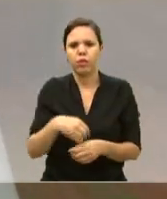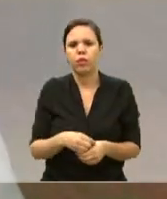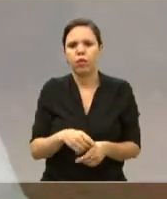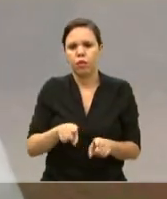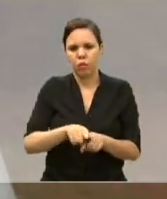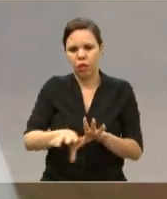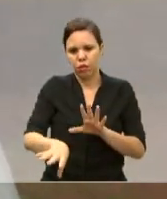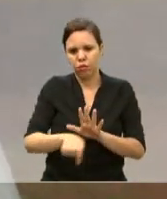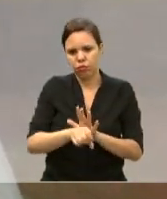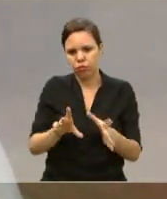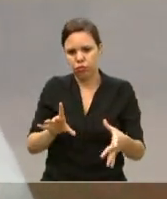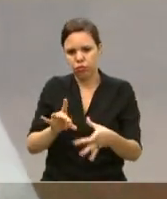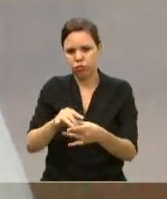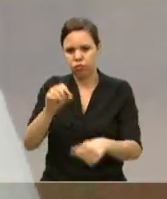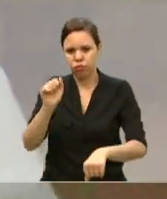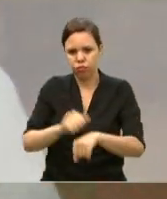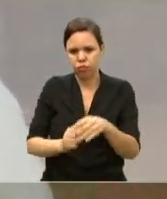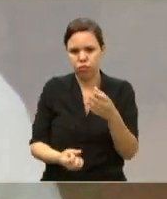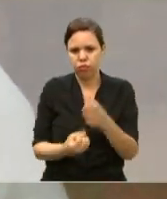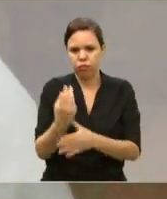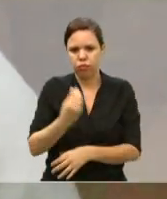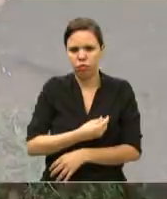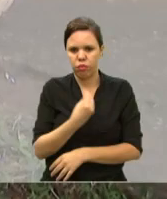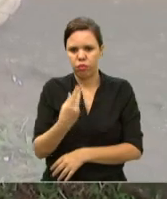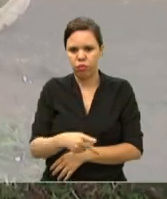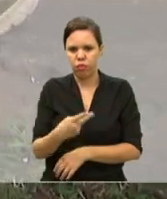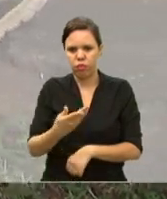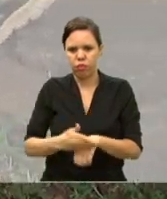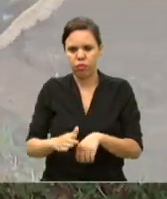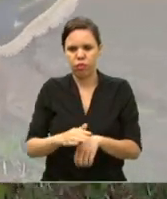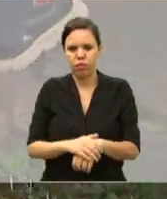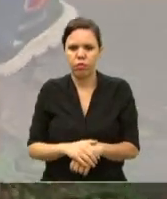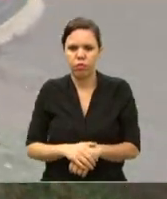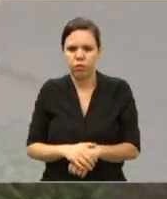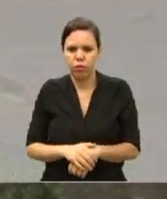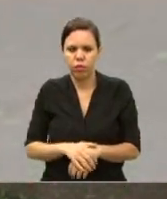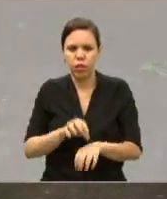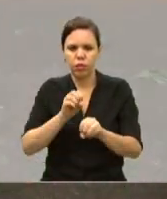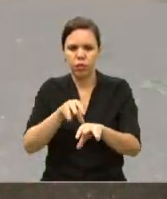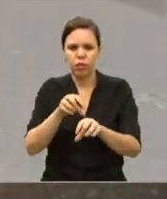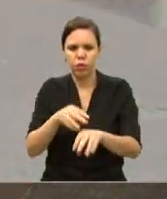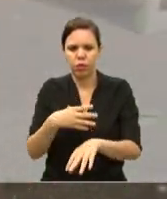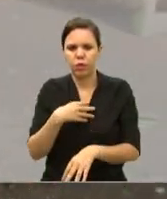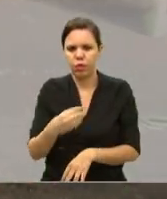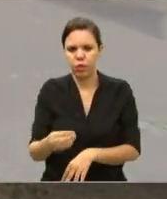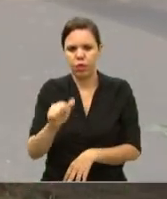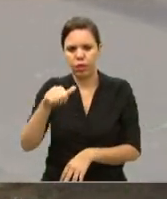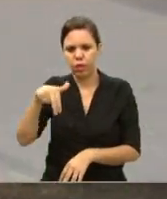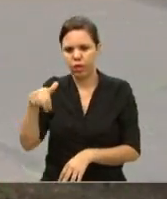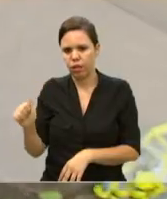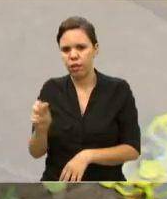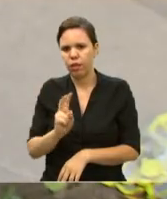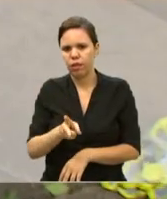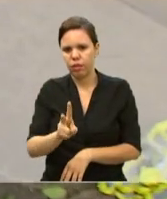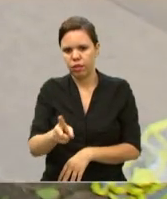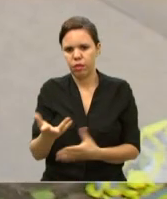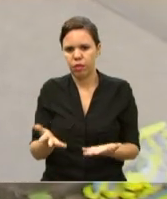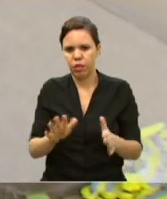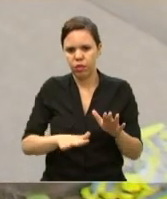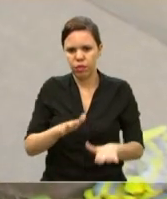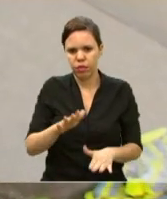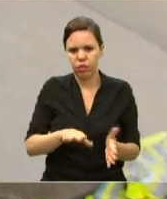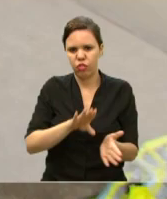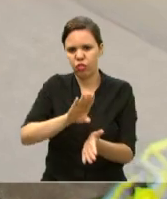conteúdo vinculado ao que é concreto para a vida deles. Quando a questão é o ensino dos filhos, a Ana sempre foge